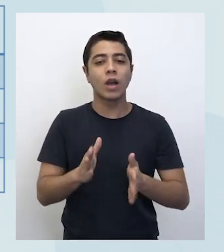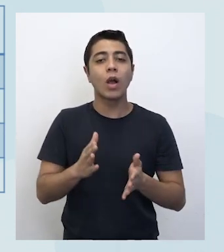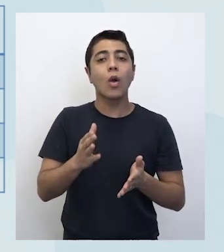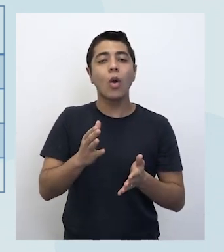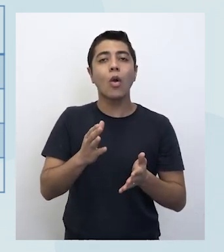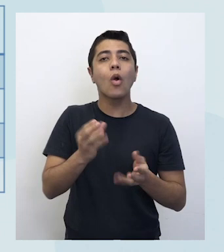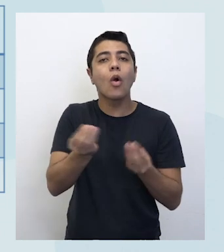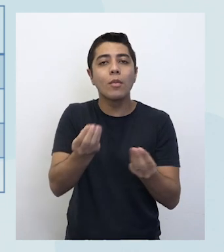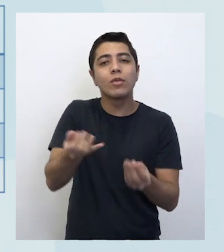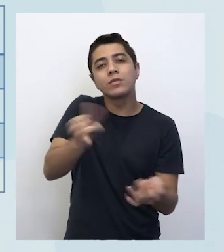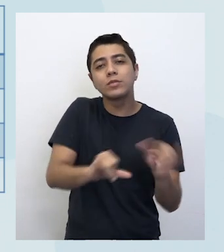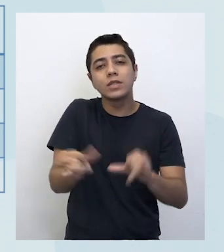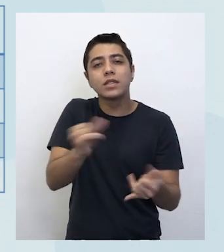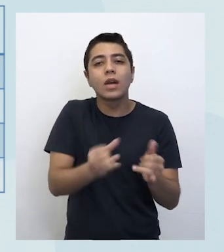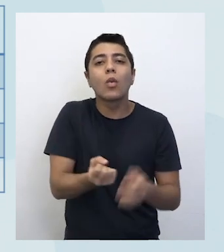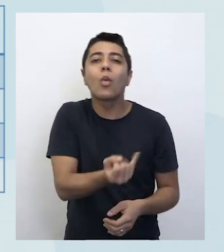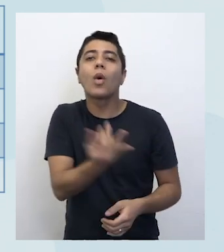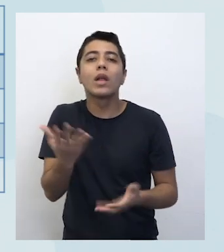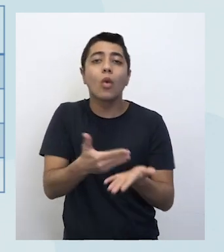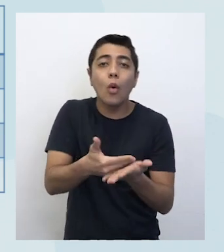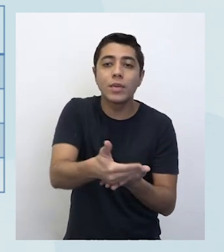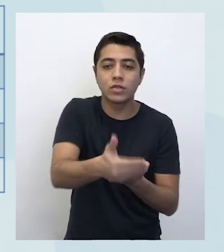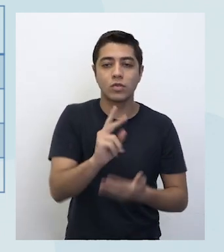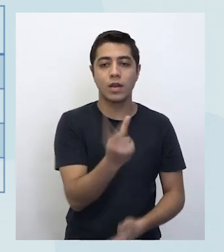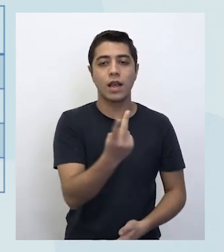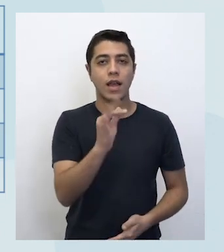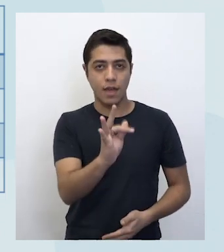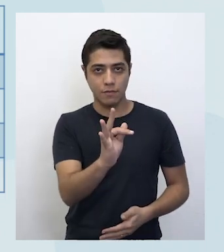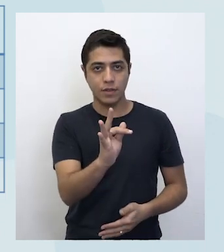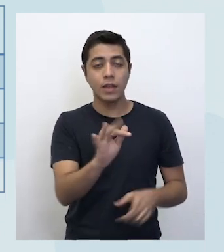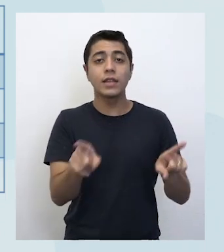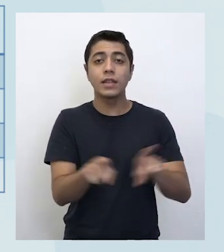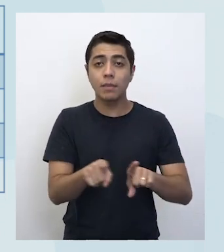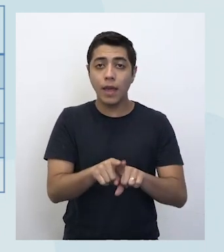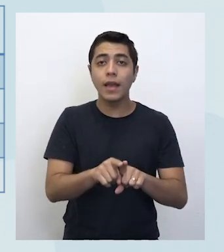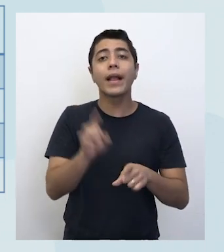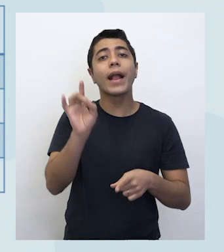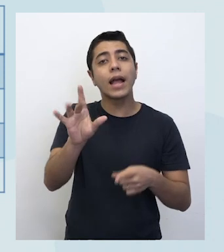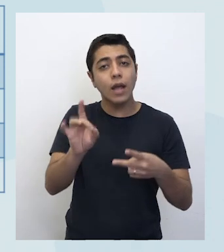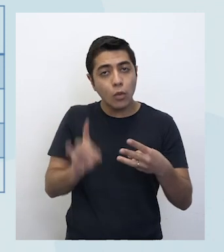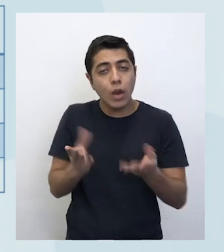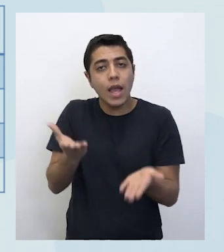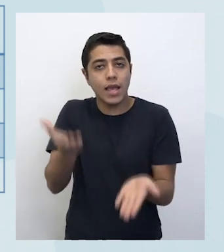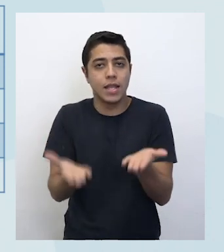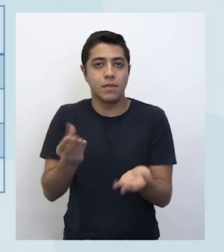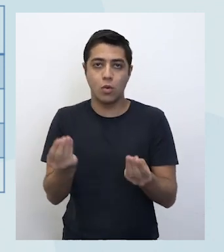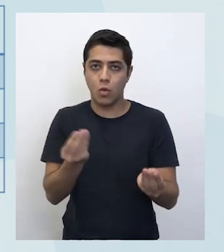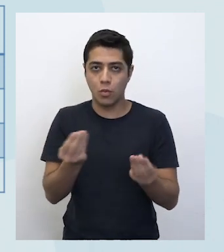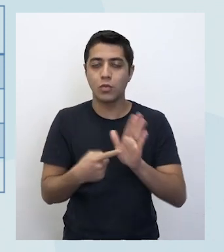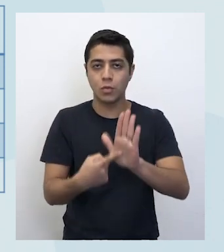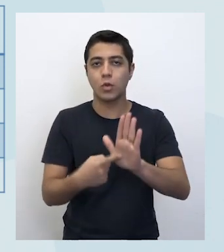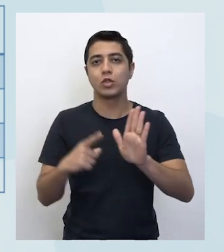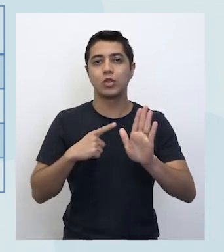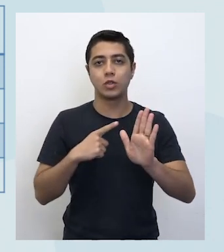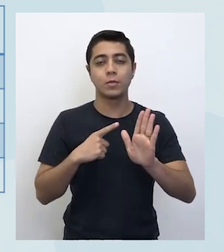do HF e ele te dá a concentração que está no equilíbrio de cada um desses experimentos. E